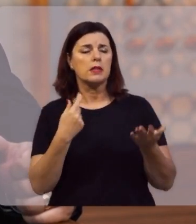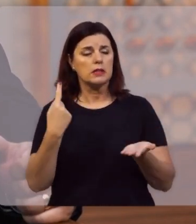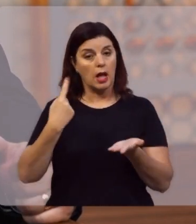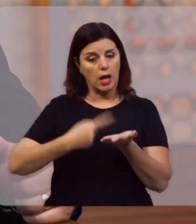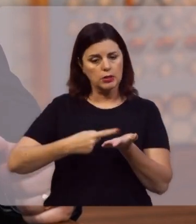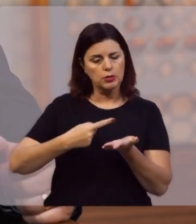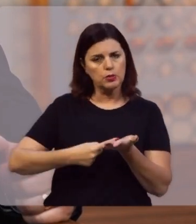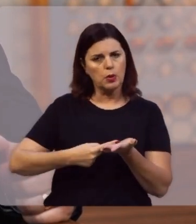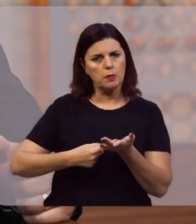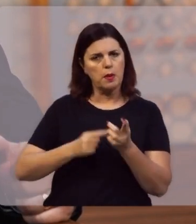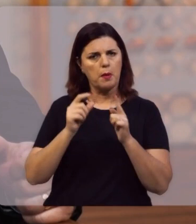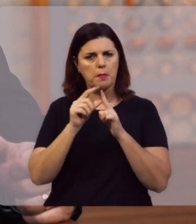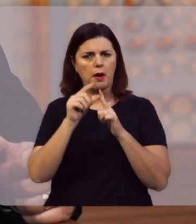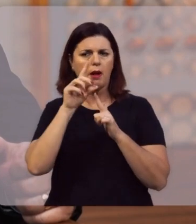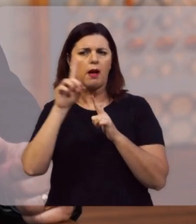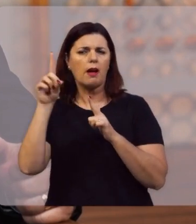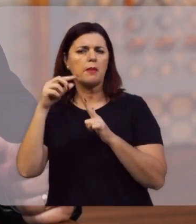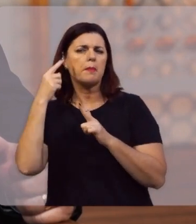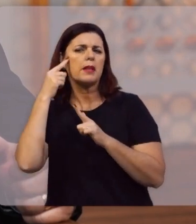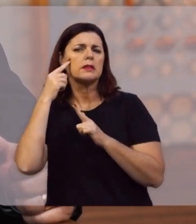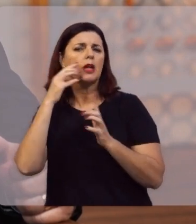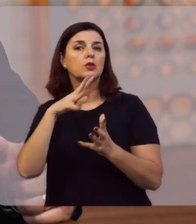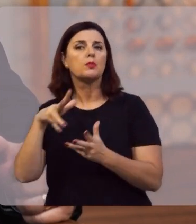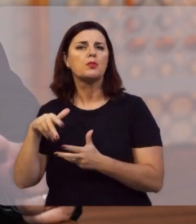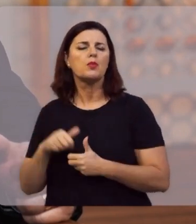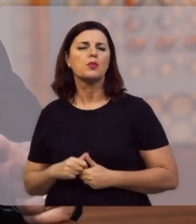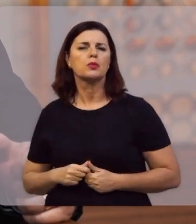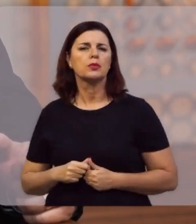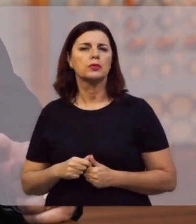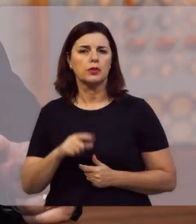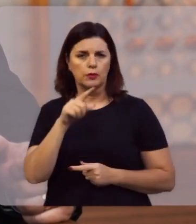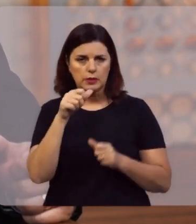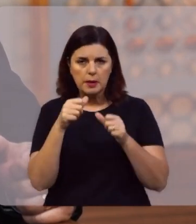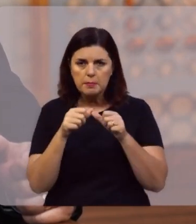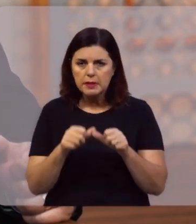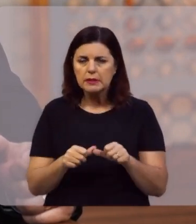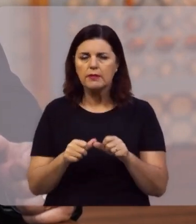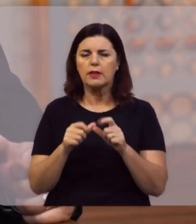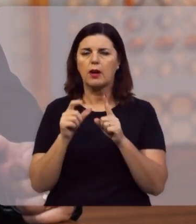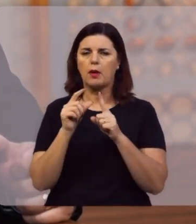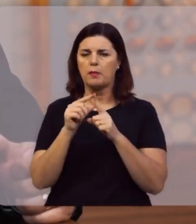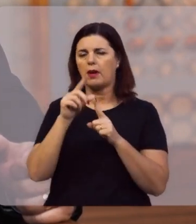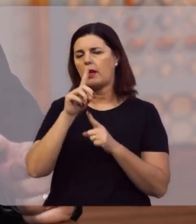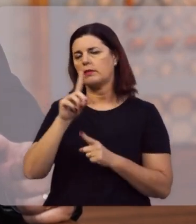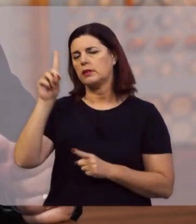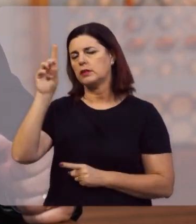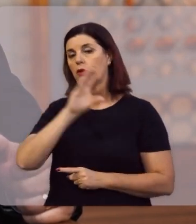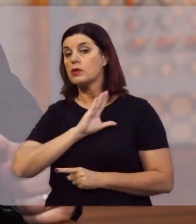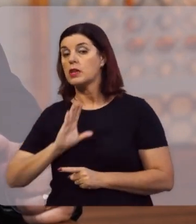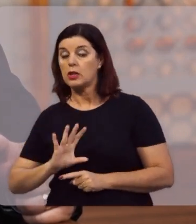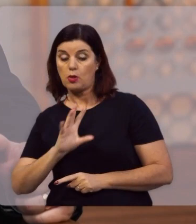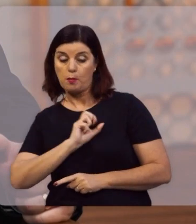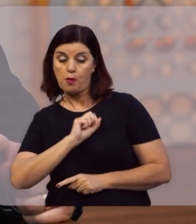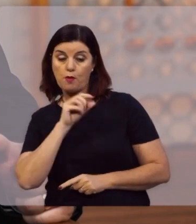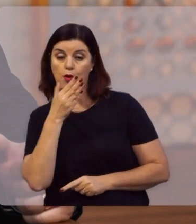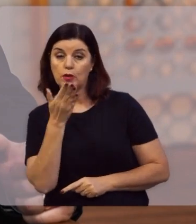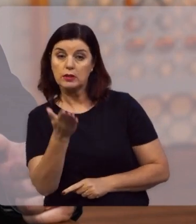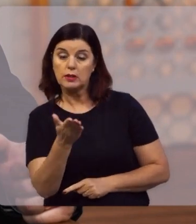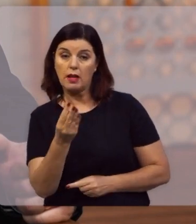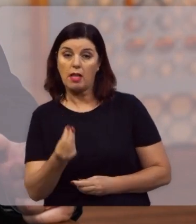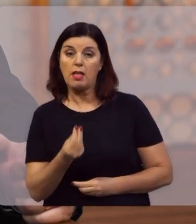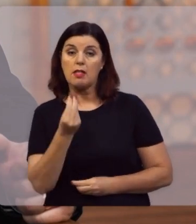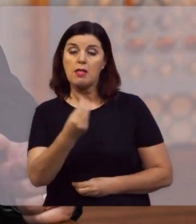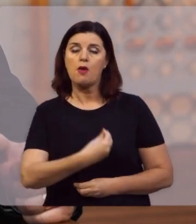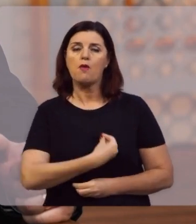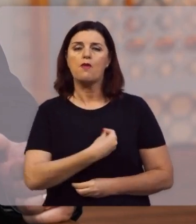um compromisso com a palavra ou com a visão do fique com a palavra Cristo amou você Ele deu a vida